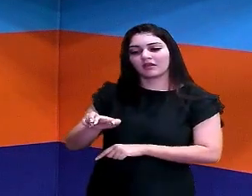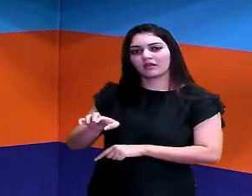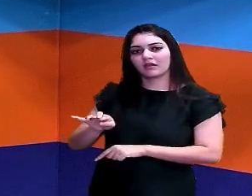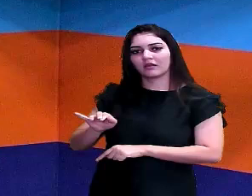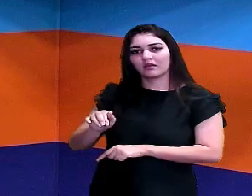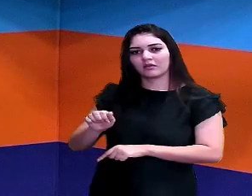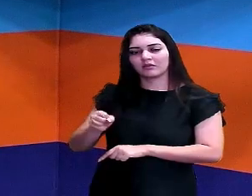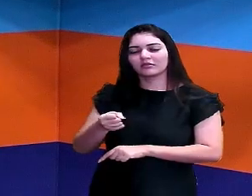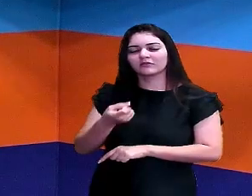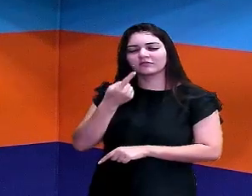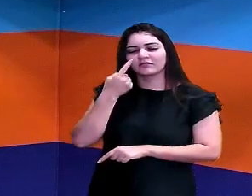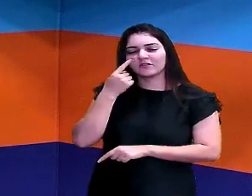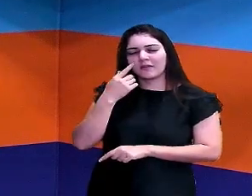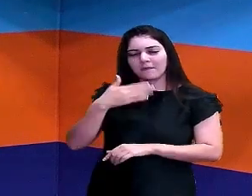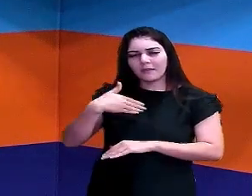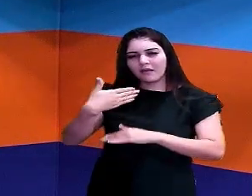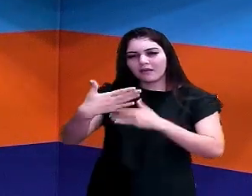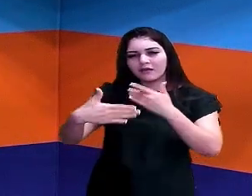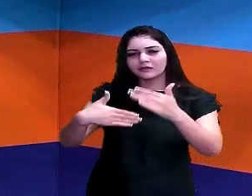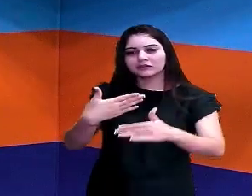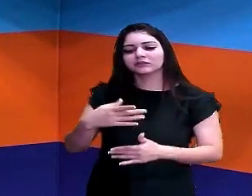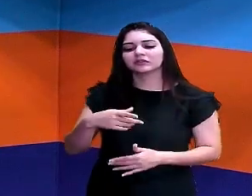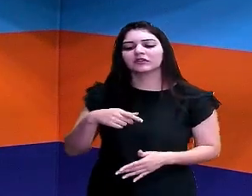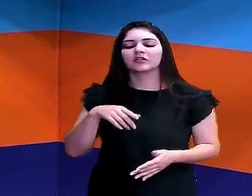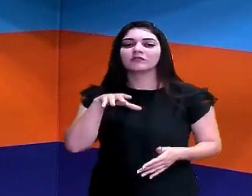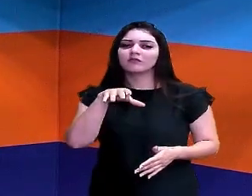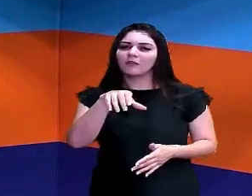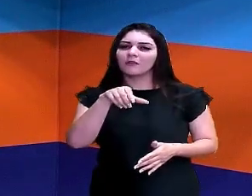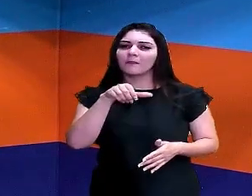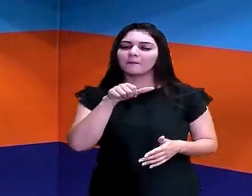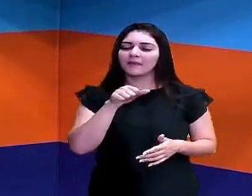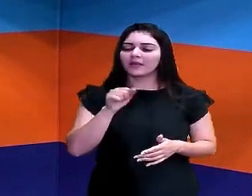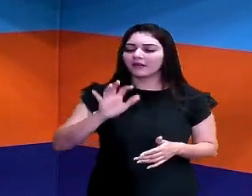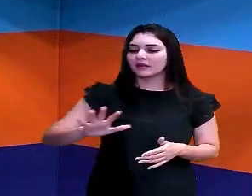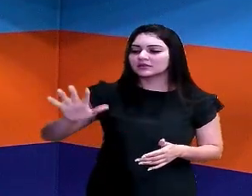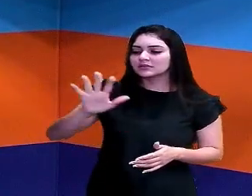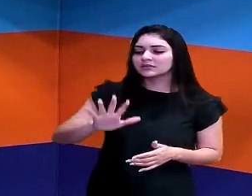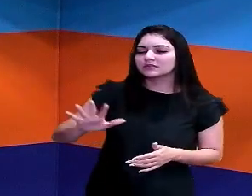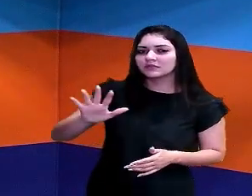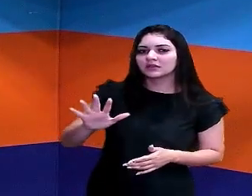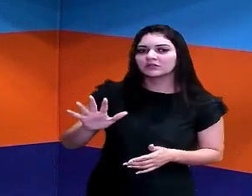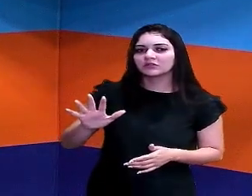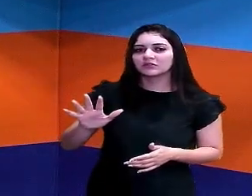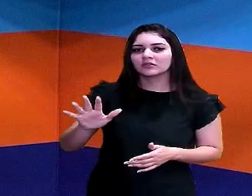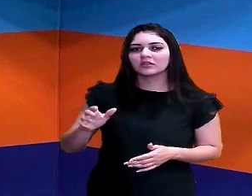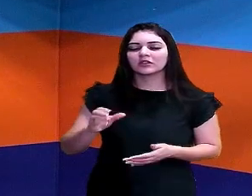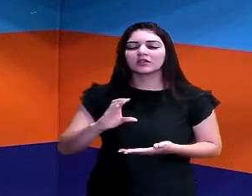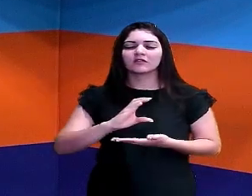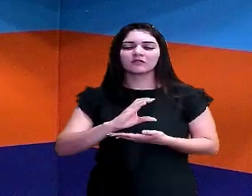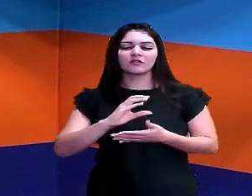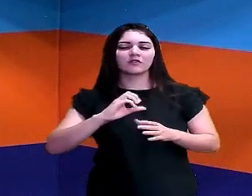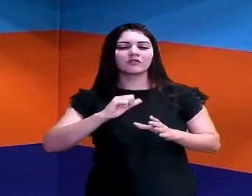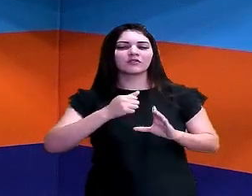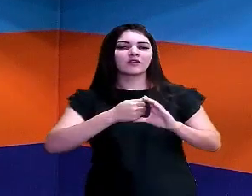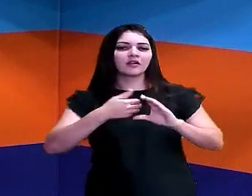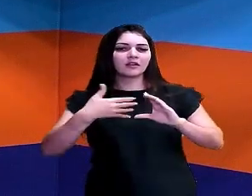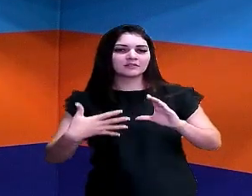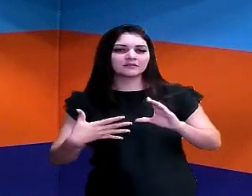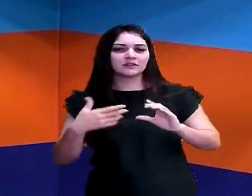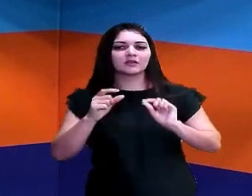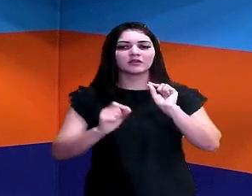um pouquinho disso mais na frente, tá? E aí eu vou pegar esses sólidos espaciais e eu vou classificar em dois